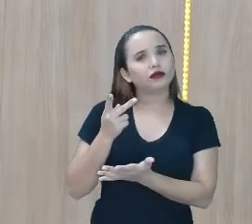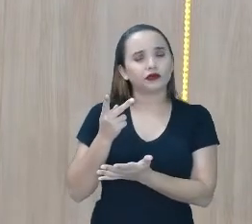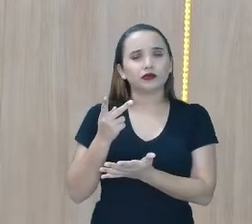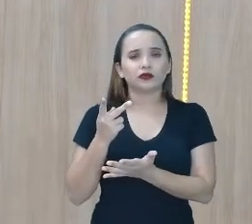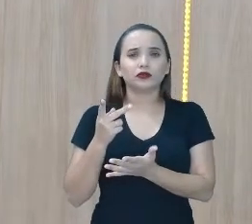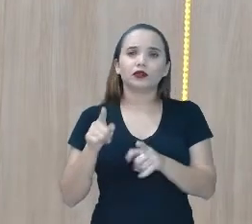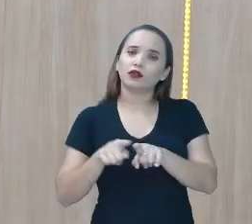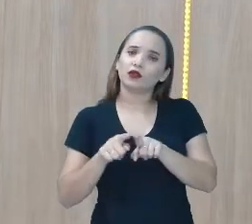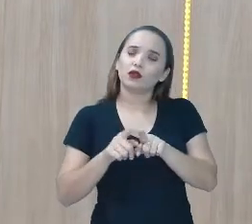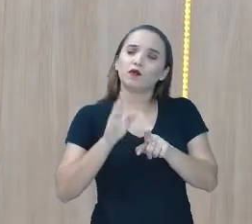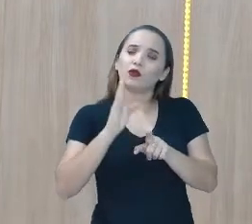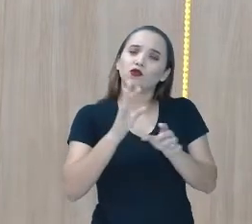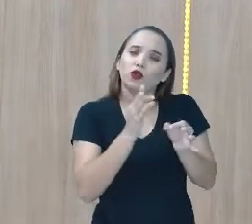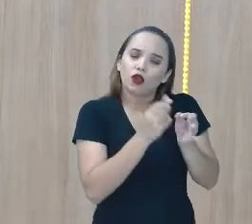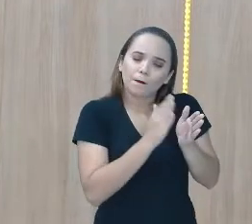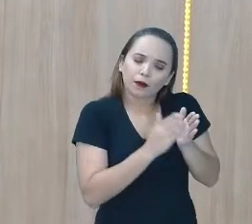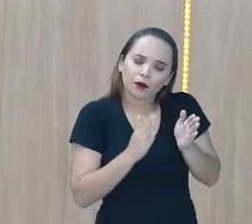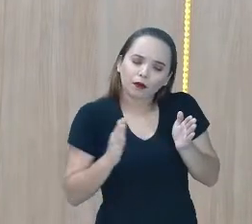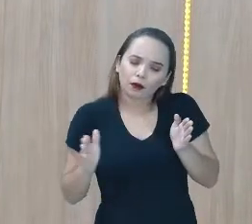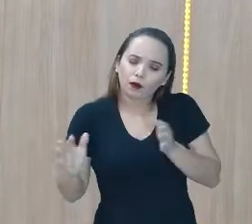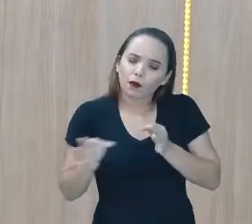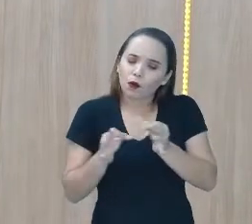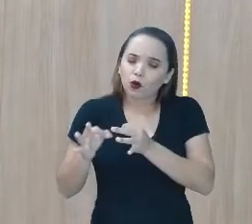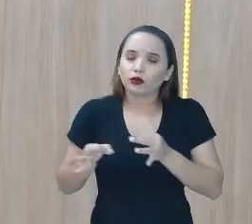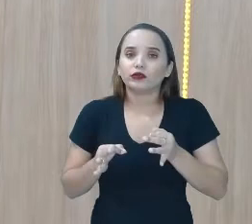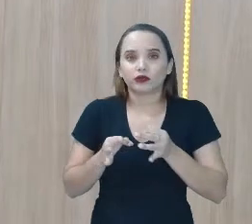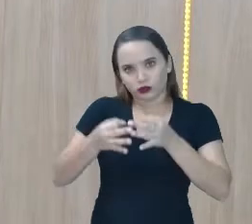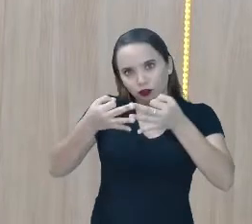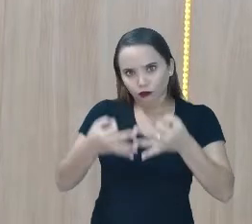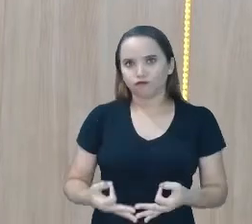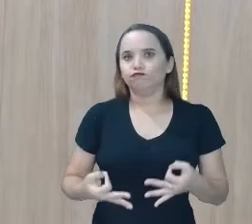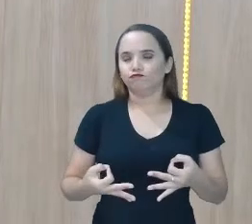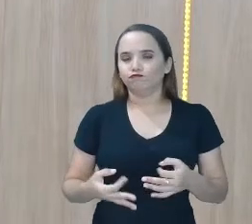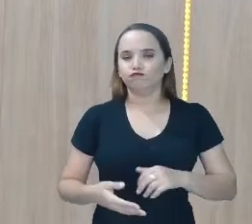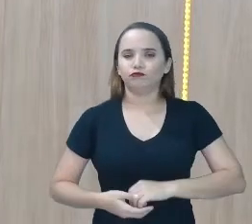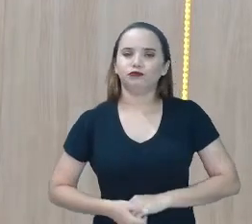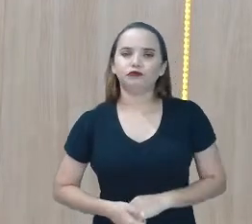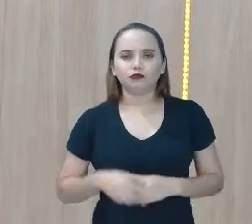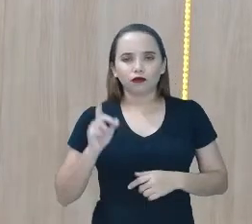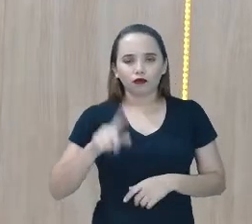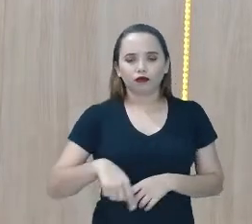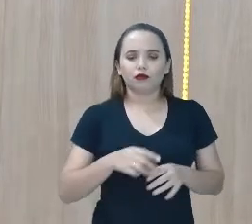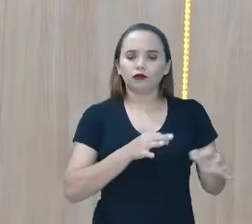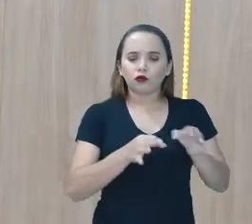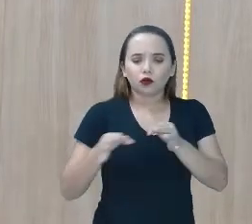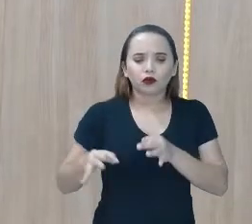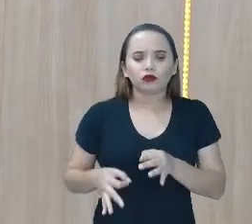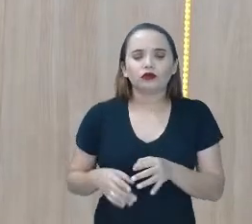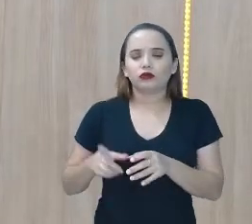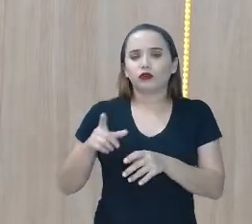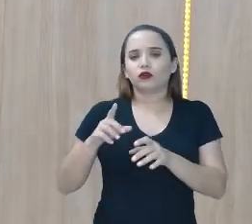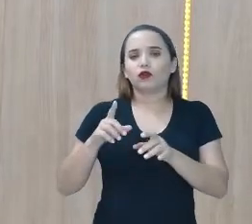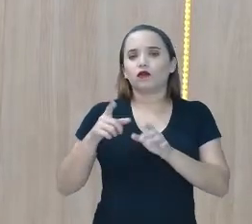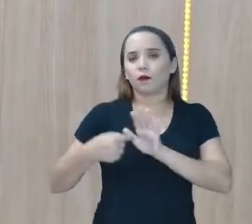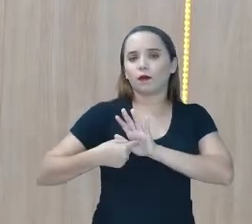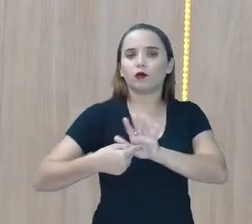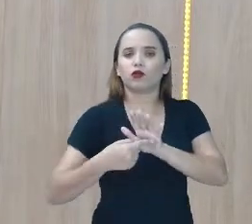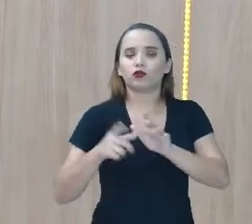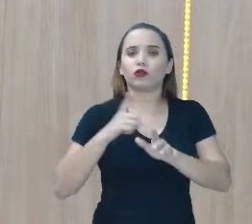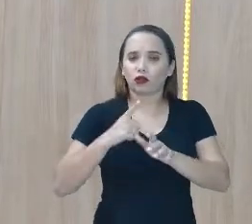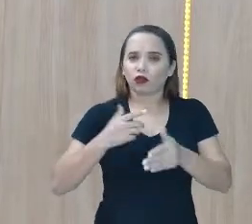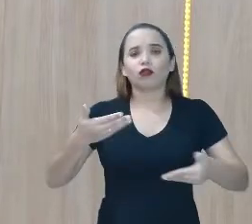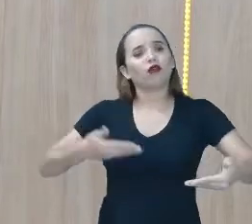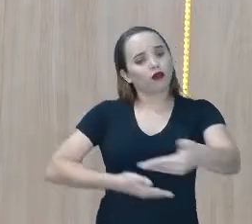e organizadas, né, e que fazem com que essa organização gere um comportamento, gere uma